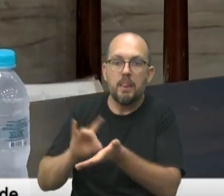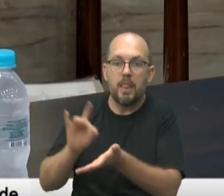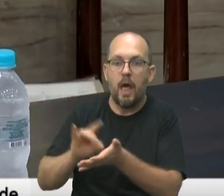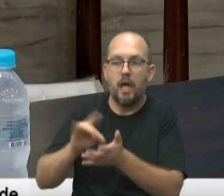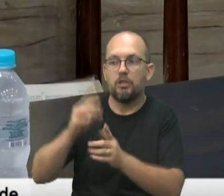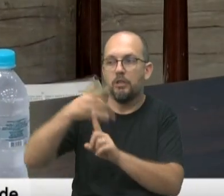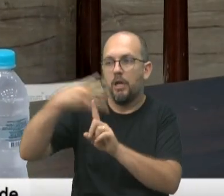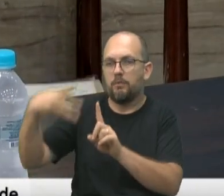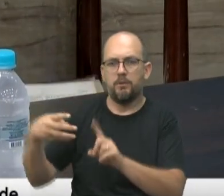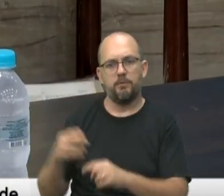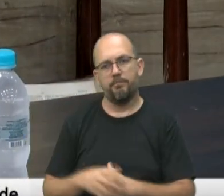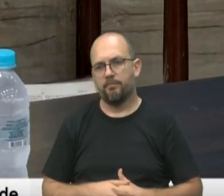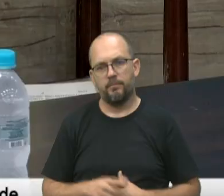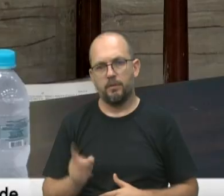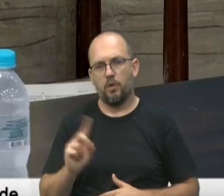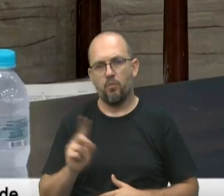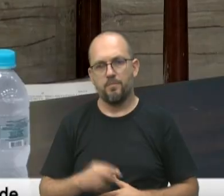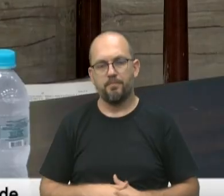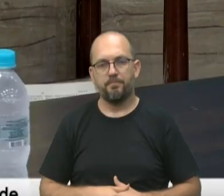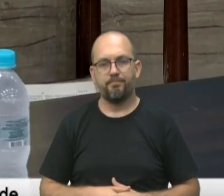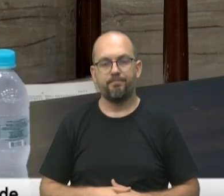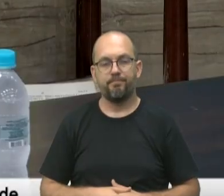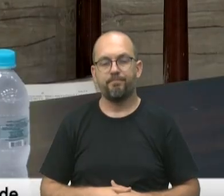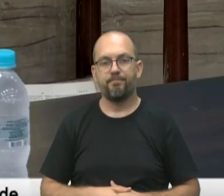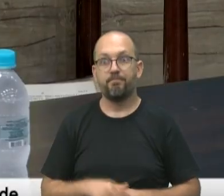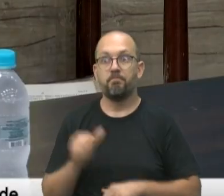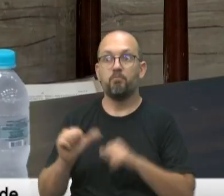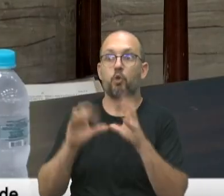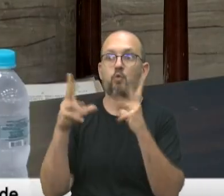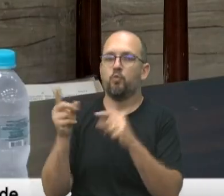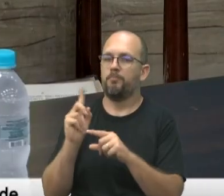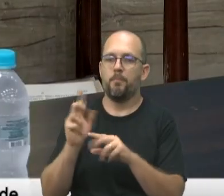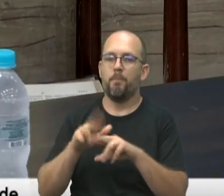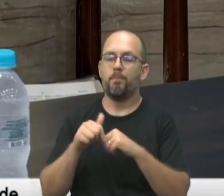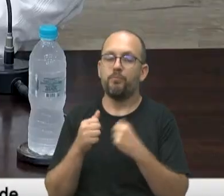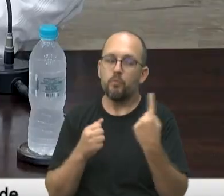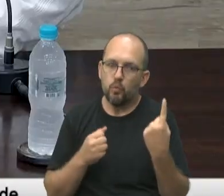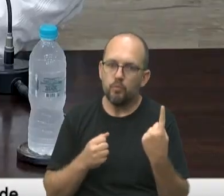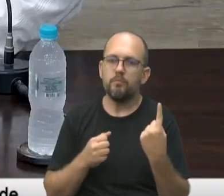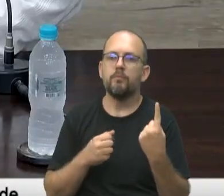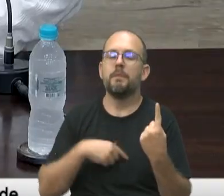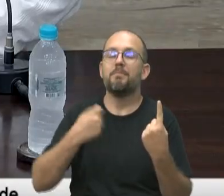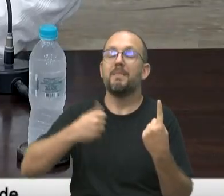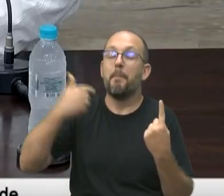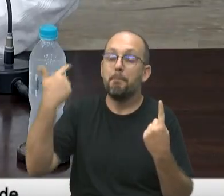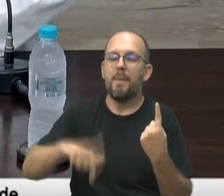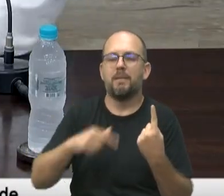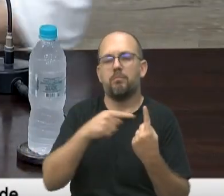Não. Não. Porque nós precisamos de muito mais do que uma semana